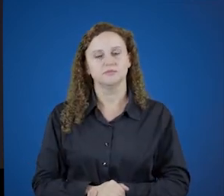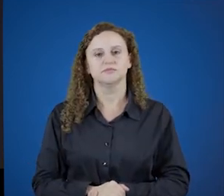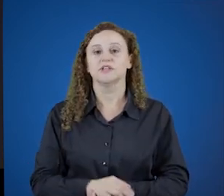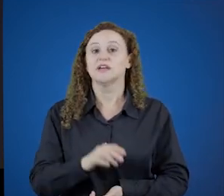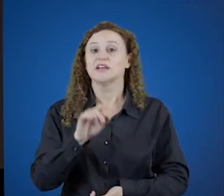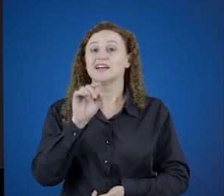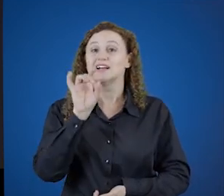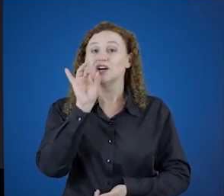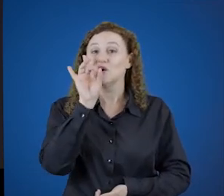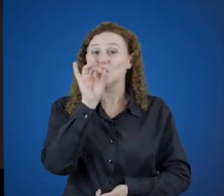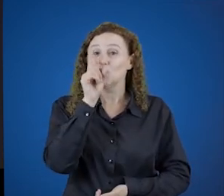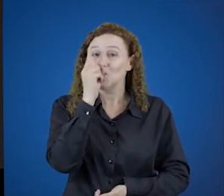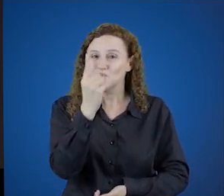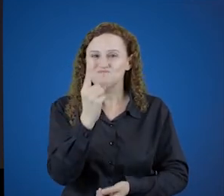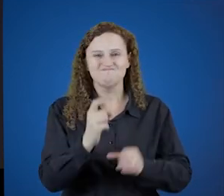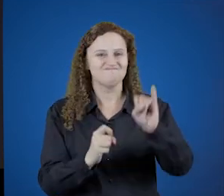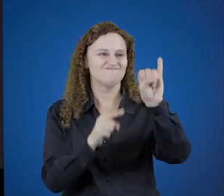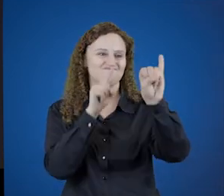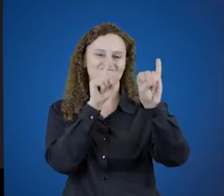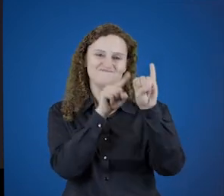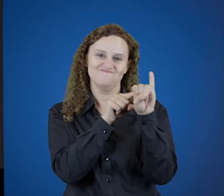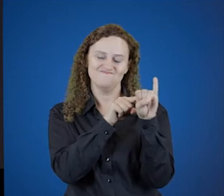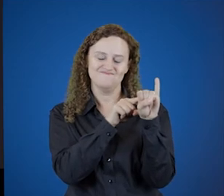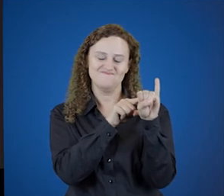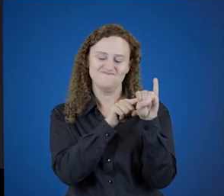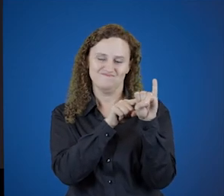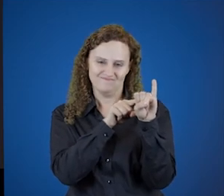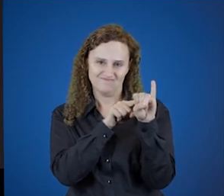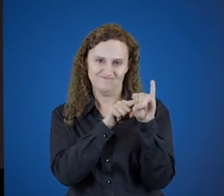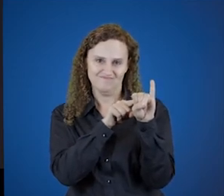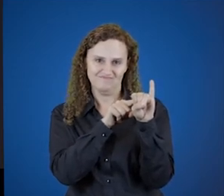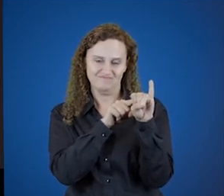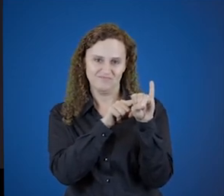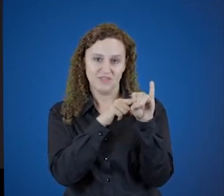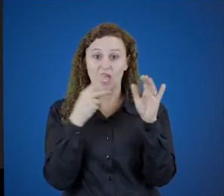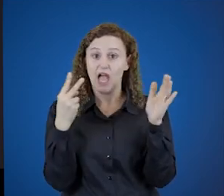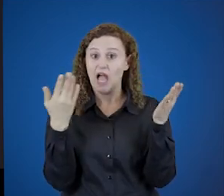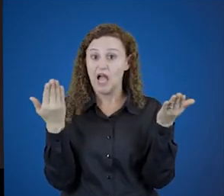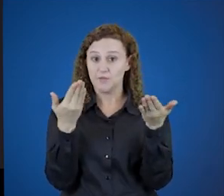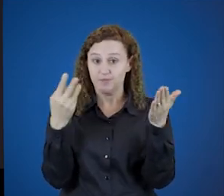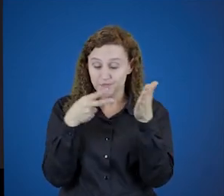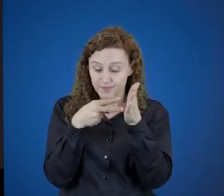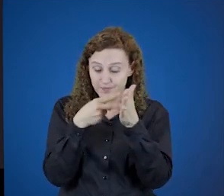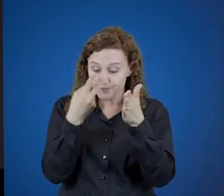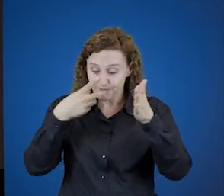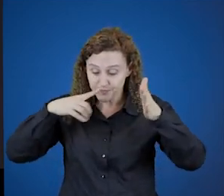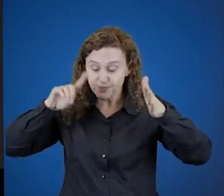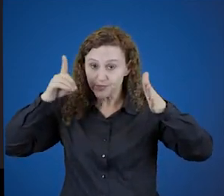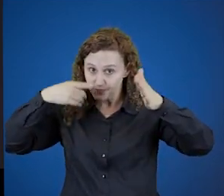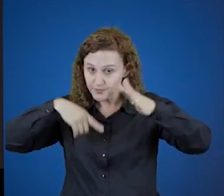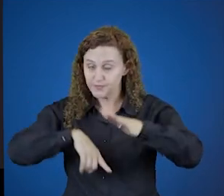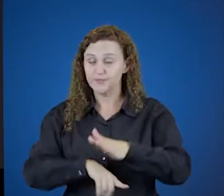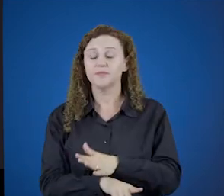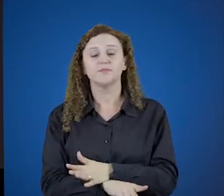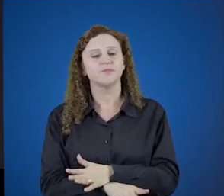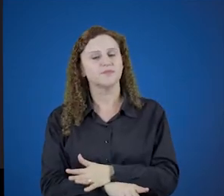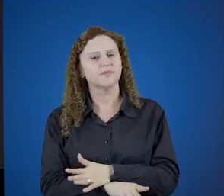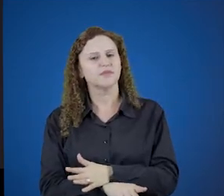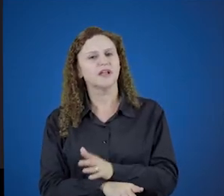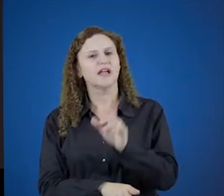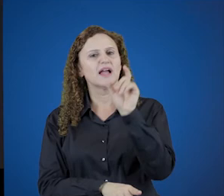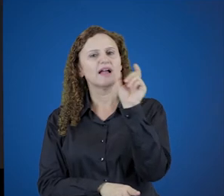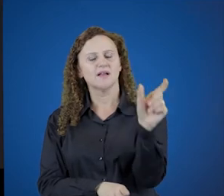O Anthony com apenas um i e na segunda